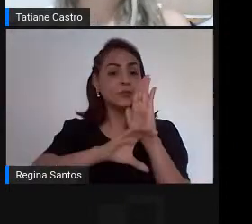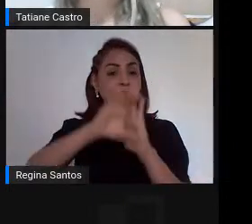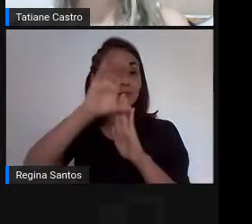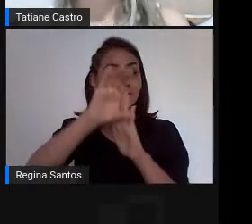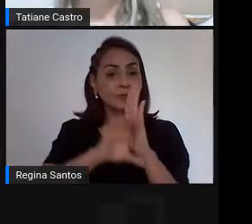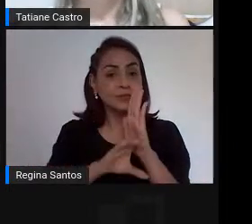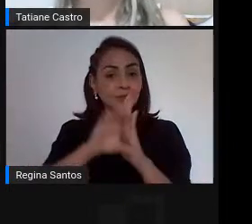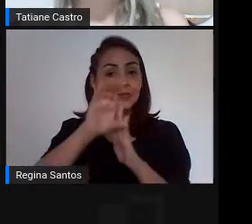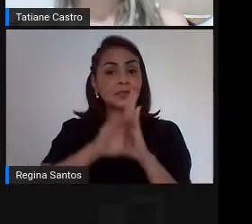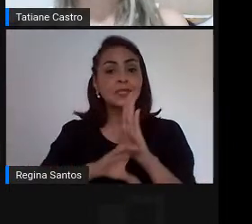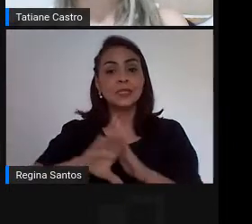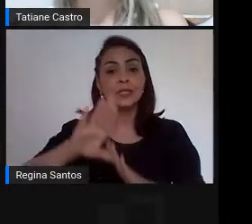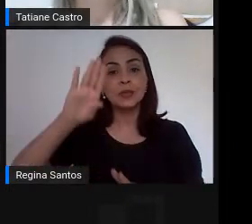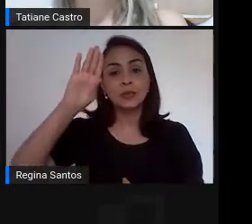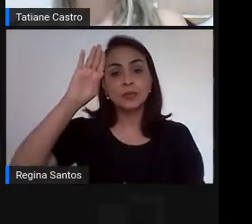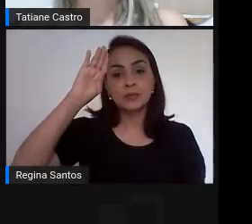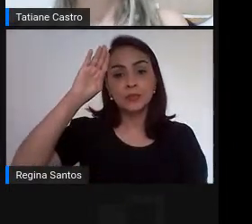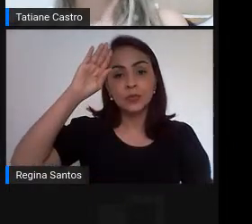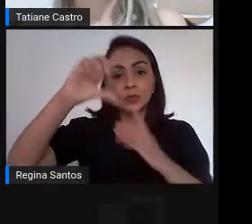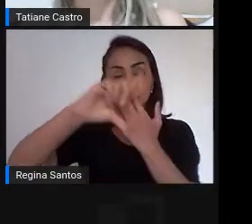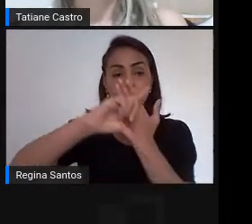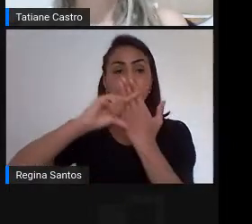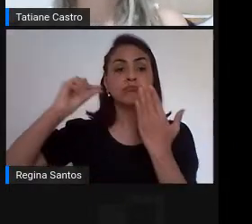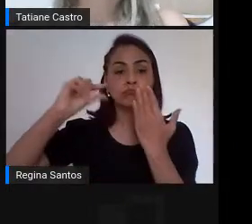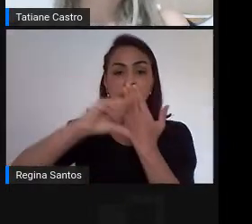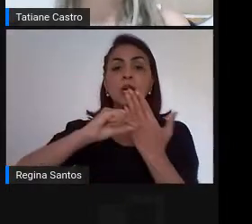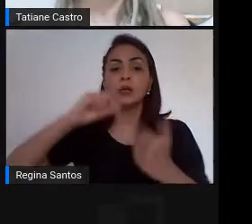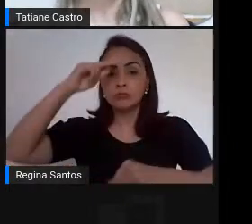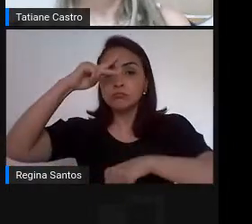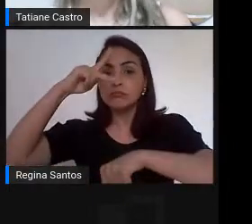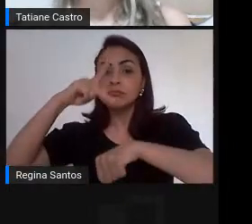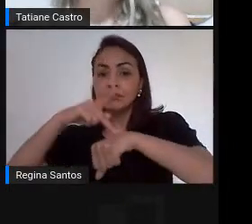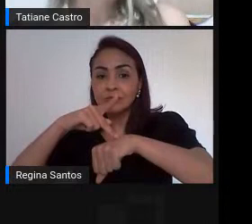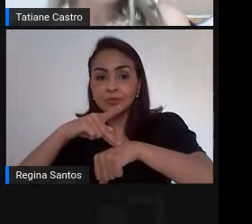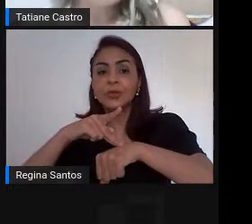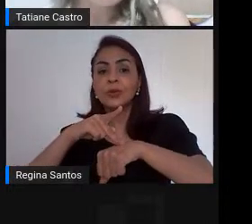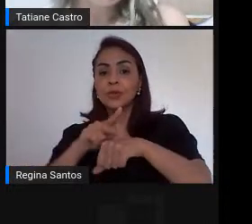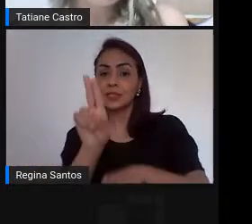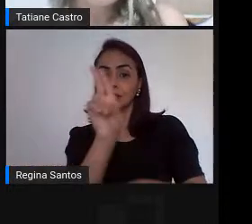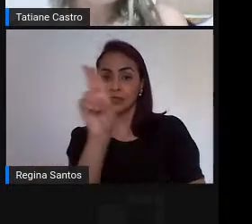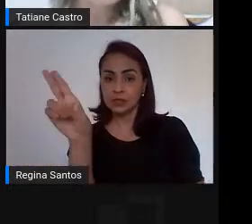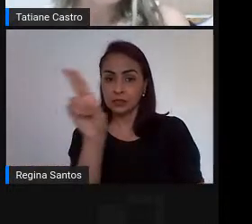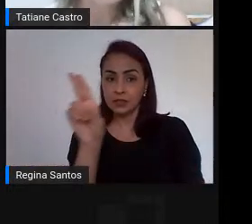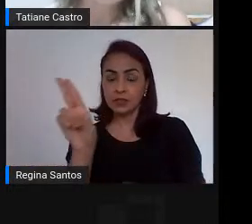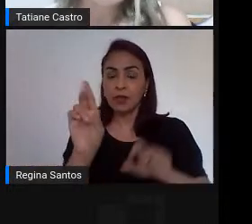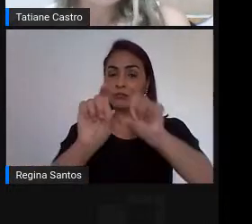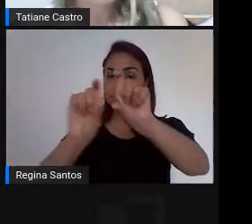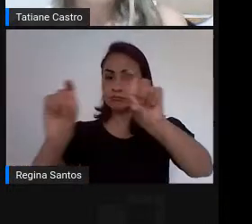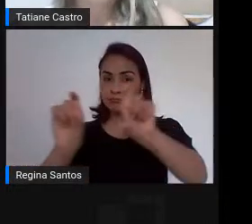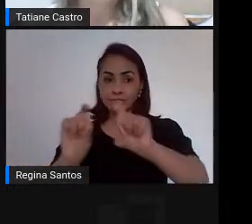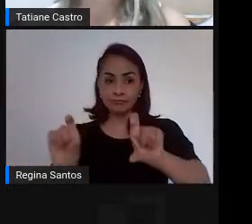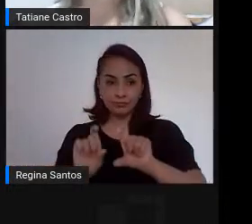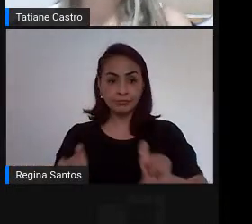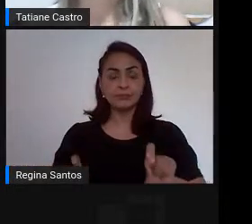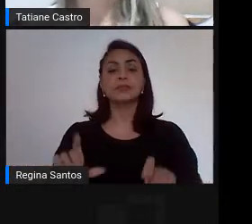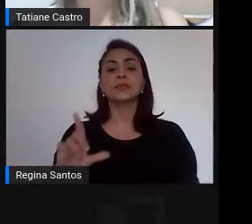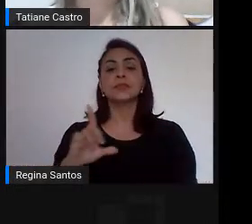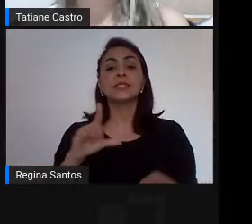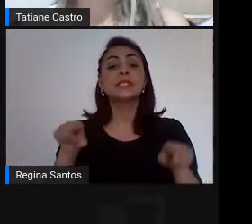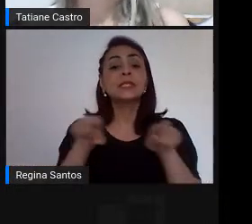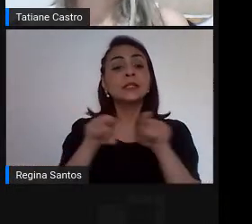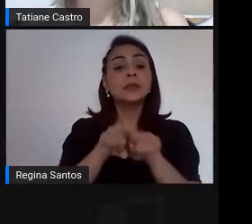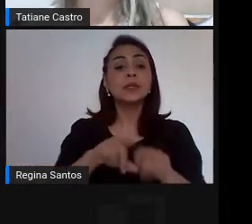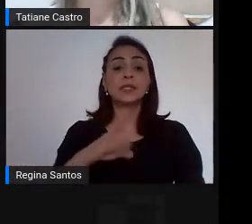principalmente Gutzon, Thomas Popkewitz, Tomás Tadeu da Silva, no campo da memória e das entrevistas de depoimentos